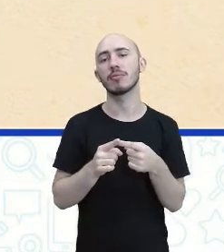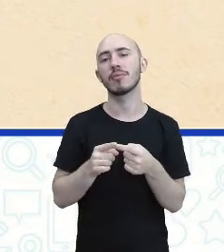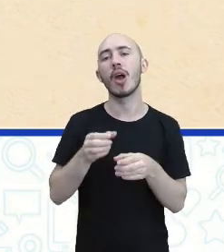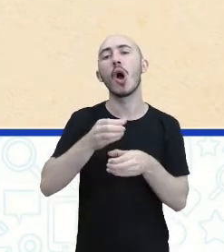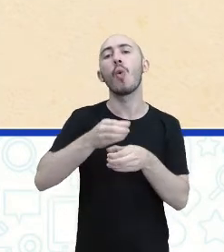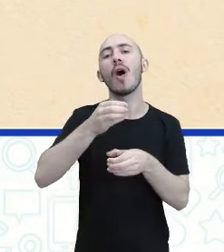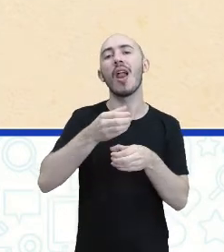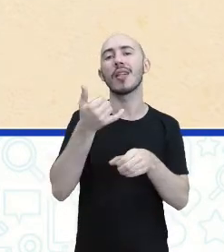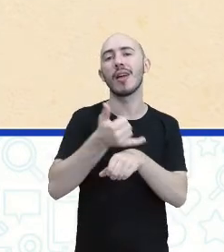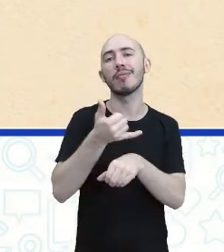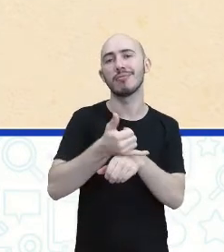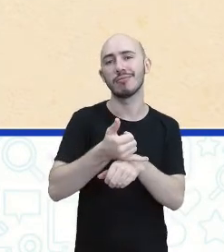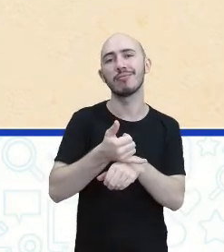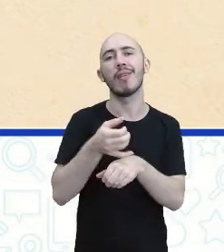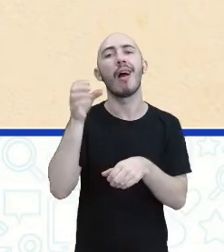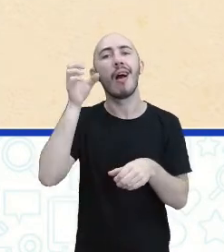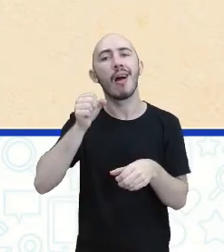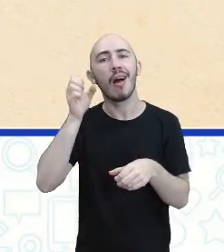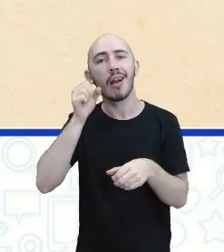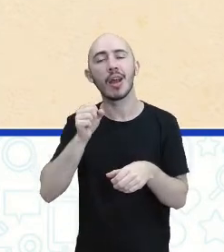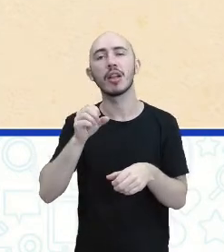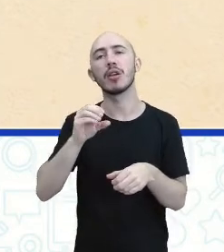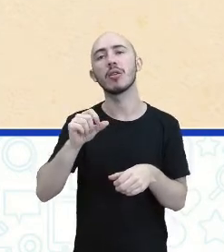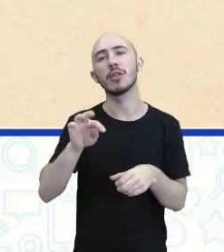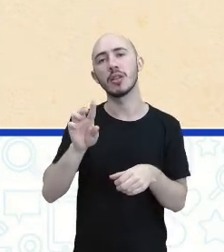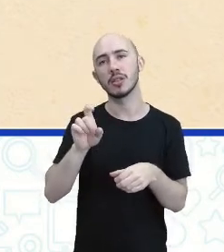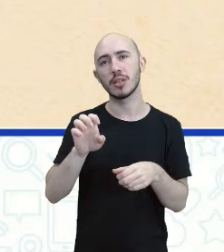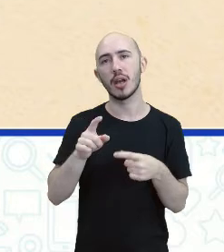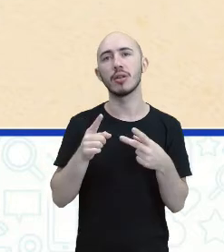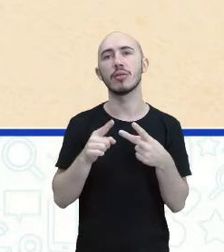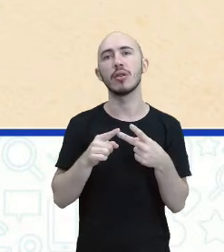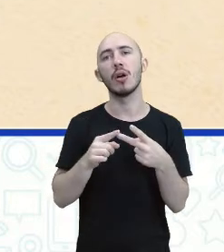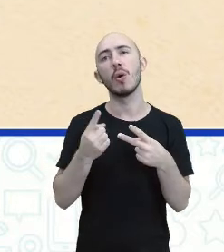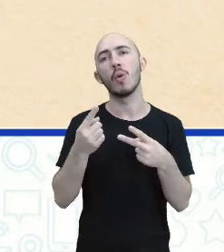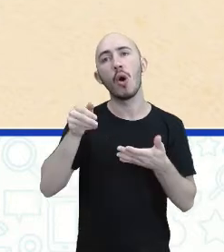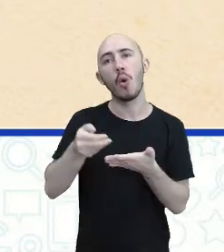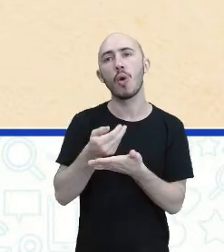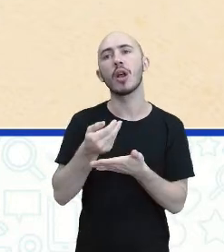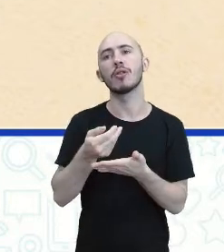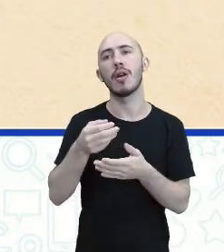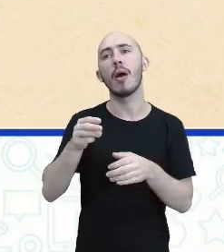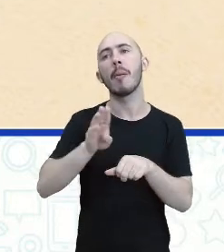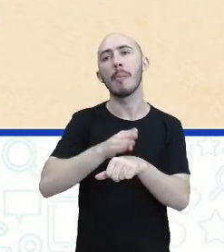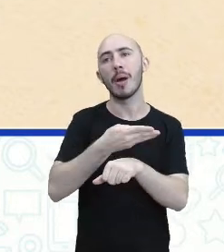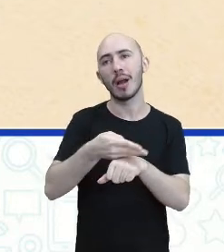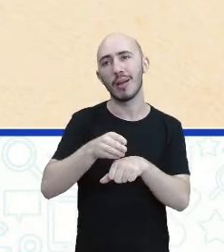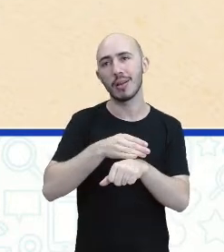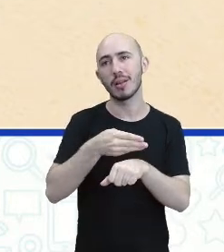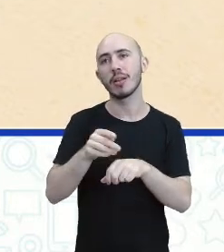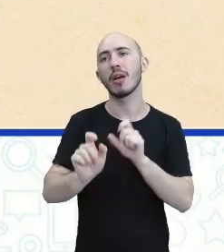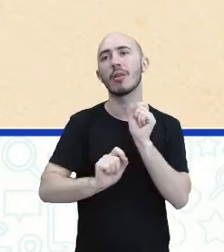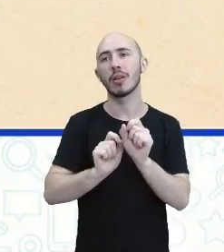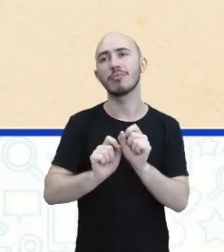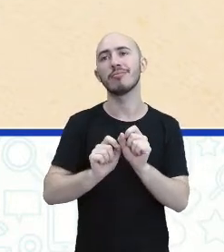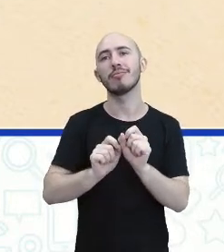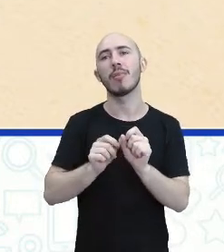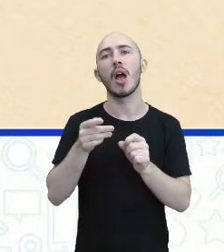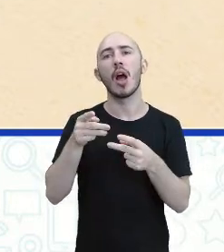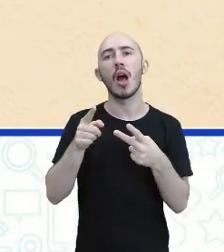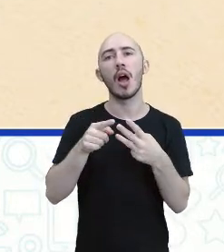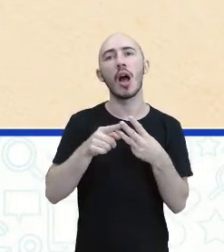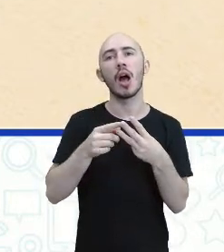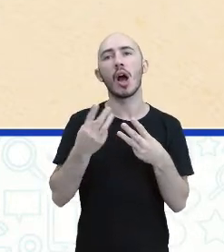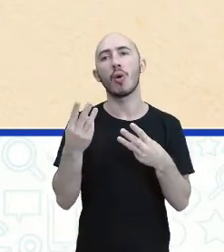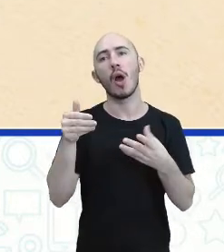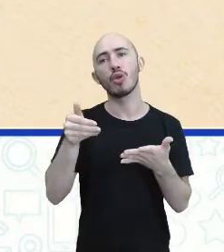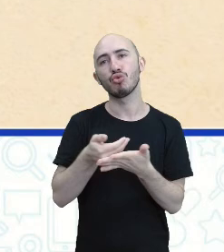de sopa de margarina sem sal, 4 colheres de sopa de chocolate em pó, um pacote de chocolate granulado para fazer as